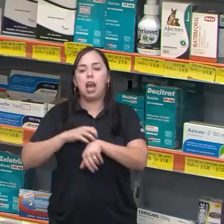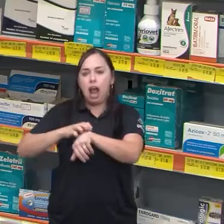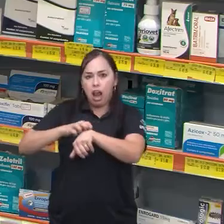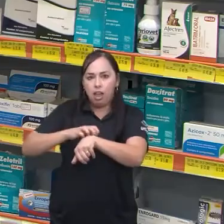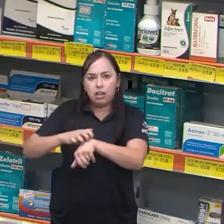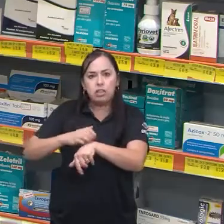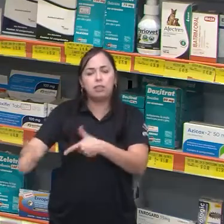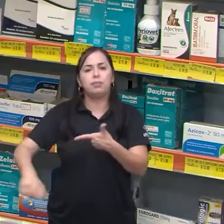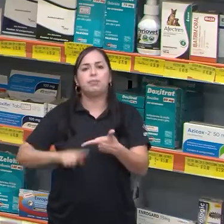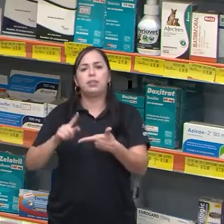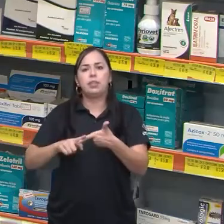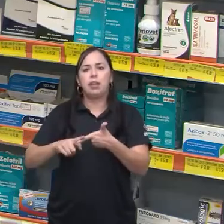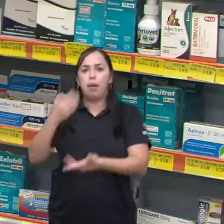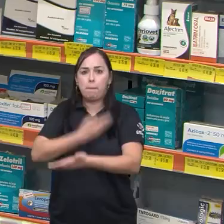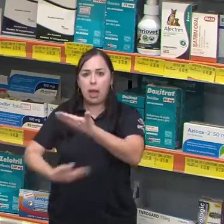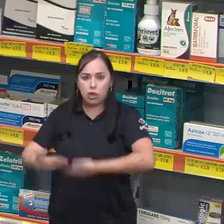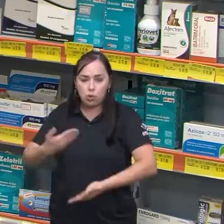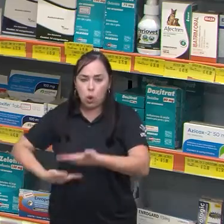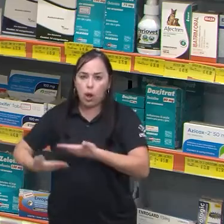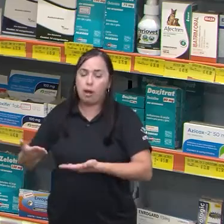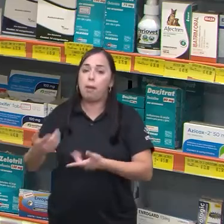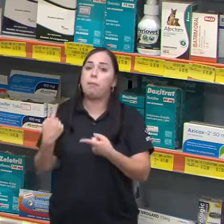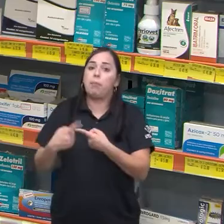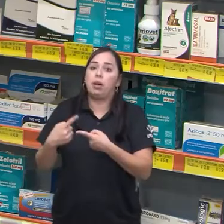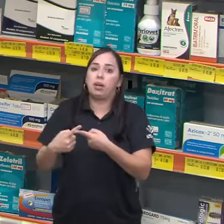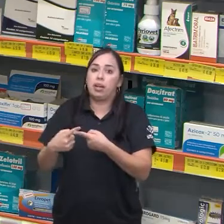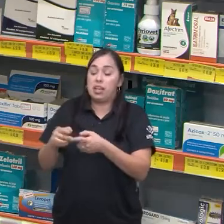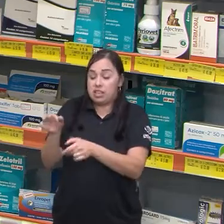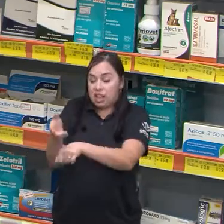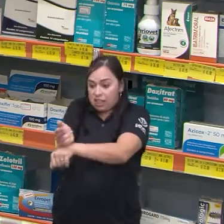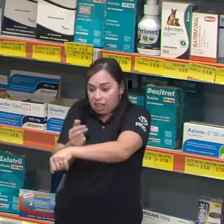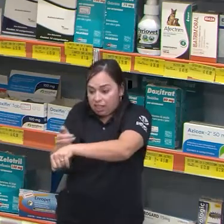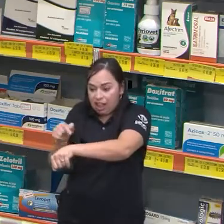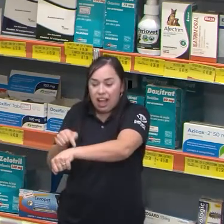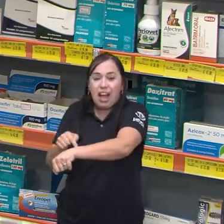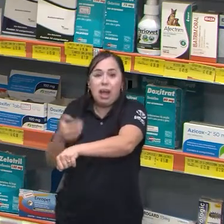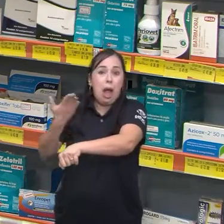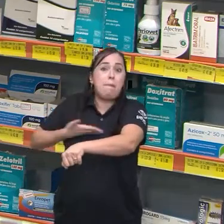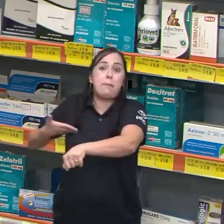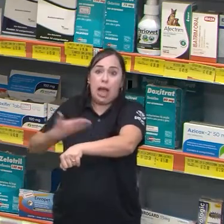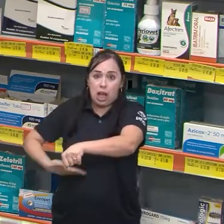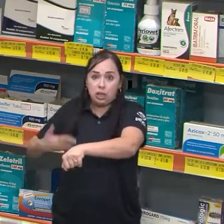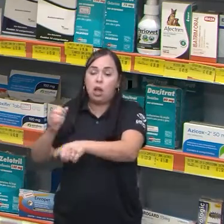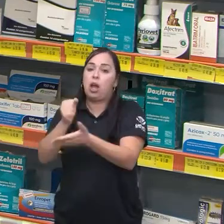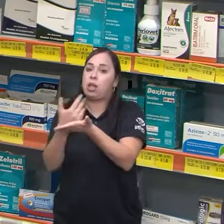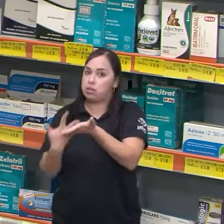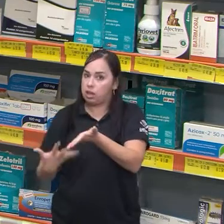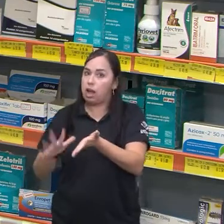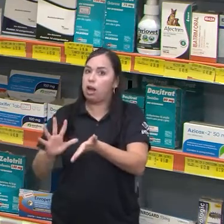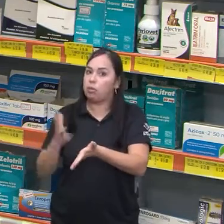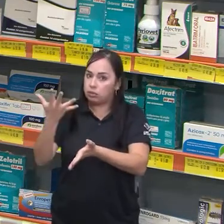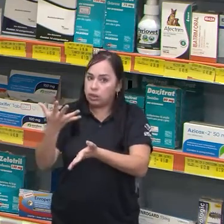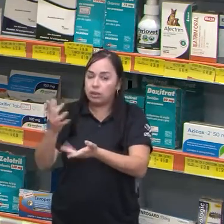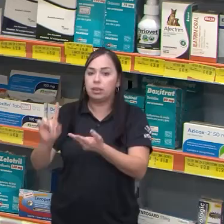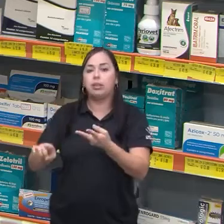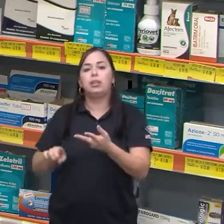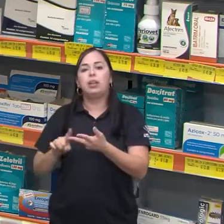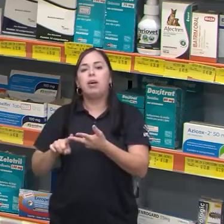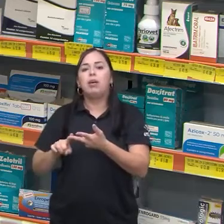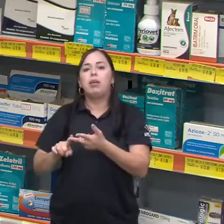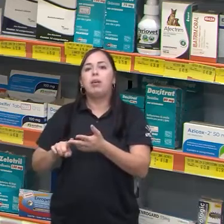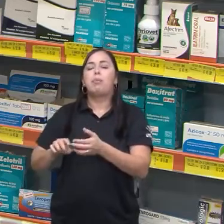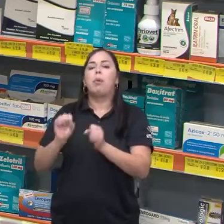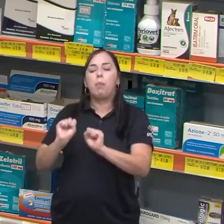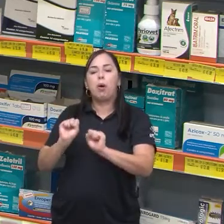complicações. Pode ser que causa uma reação alérgica, pode dar ferimento, porque você vai agredir, né? Quando a gente faz a nossa tatuagem, tem